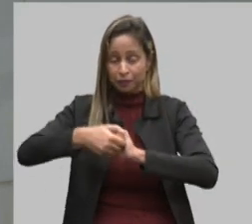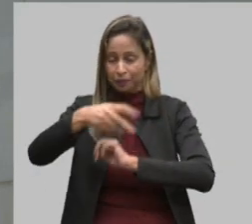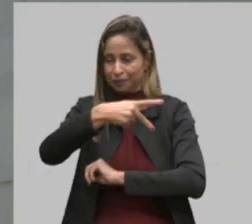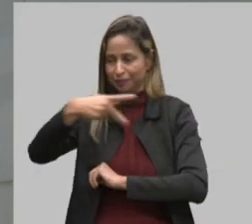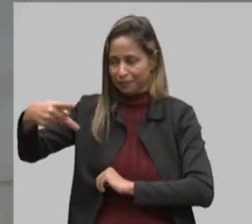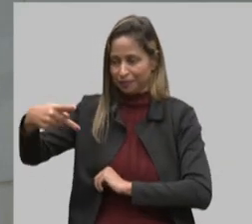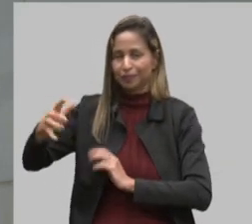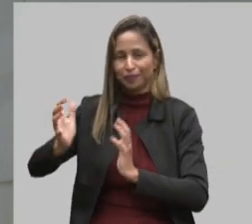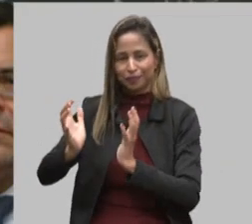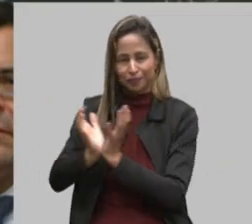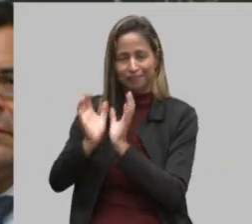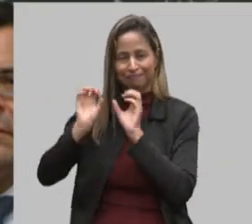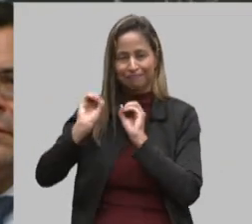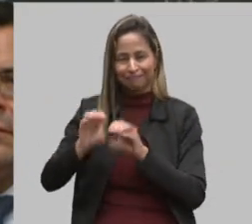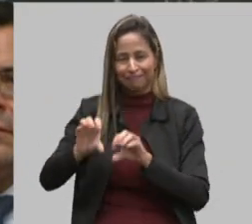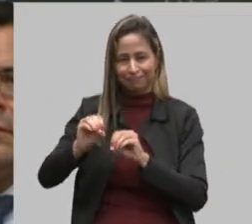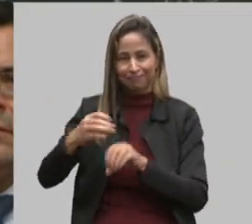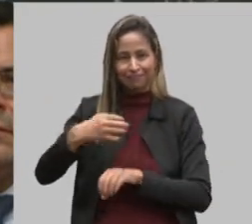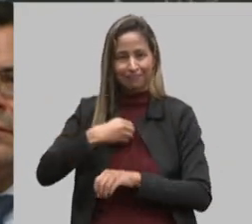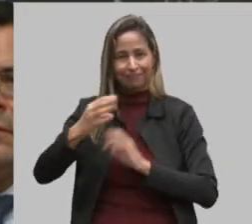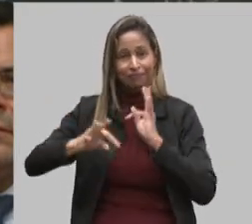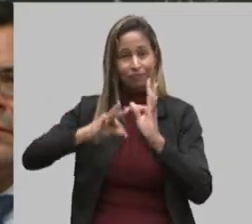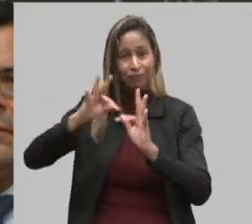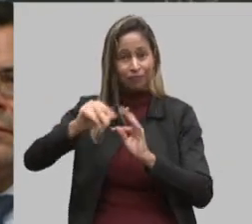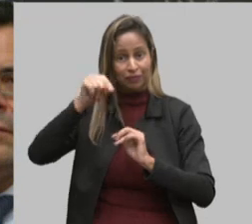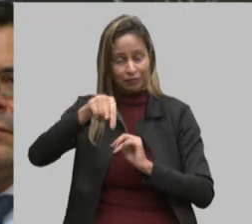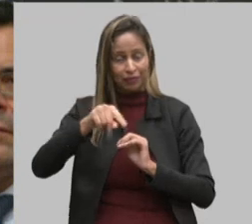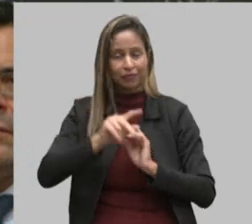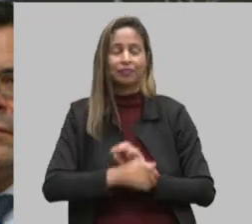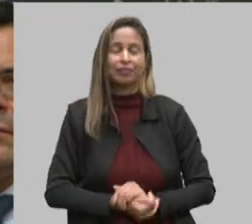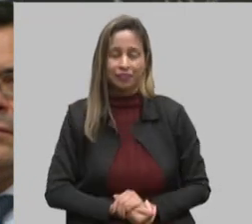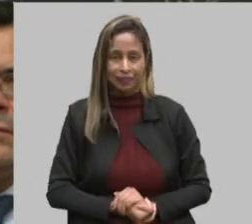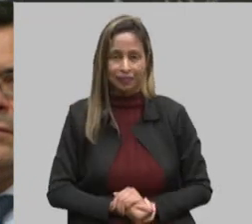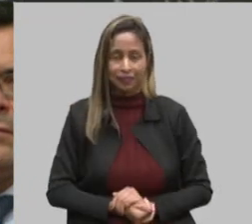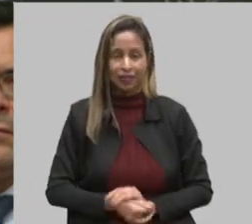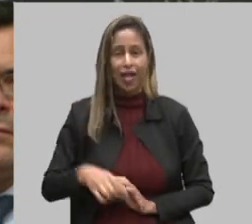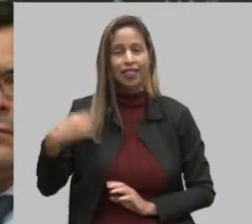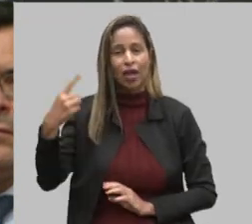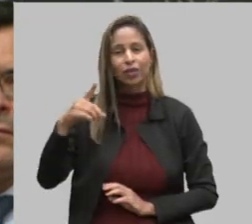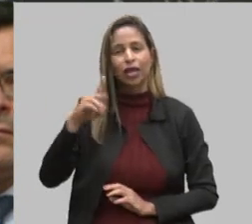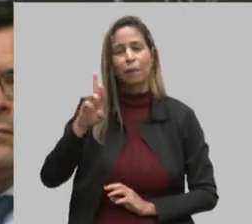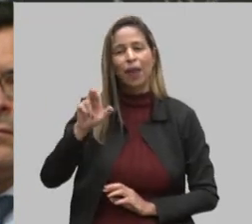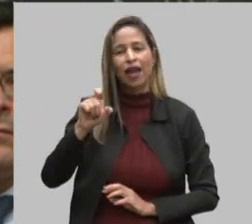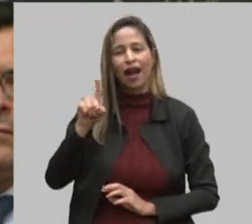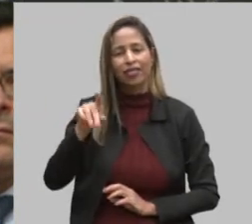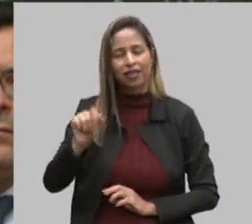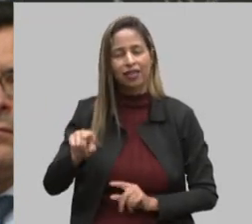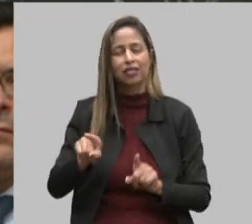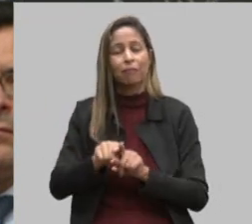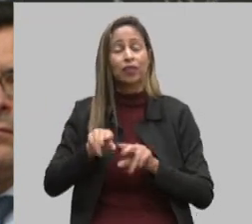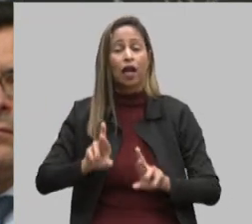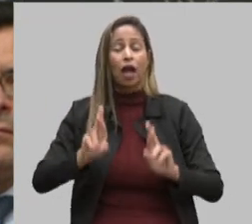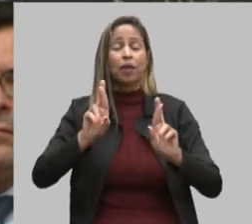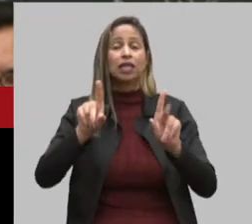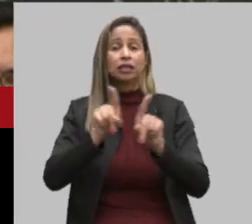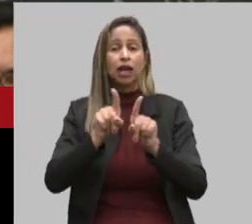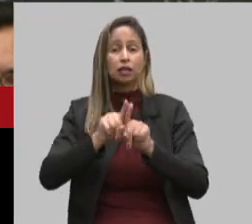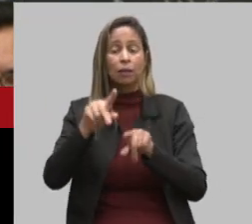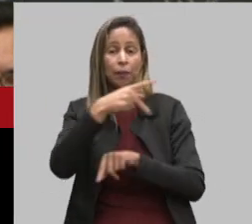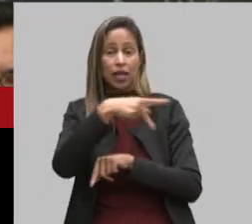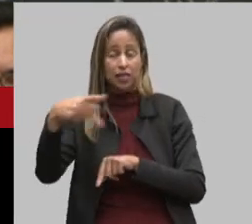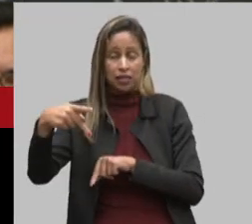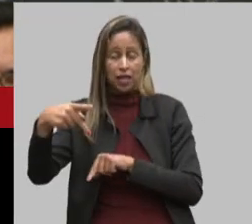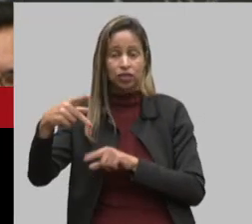comissão de Educação Ciência e Tecnologia deste Parlamento deputada Beatriz Cerqueira representando o presidente da Assembleia